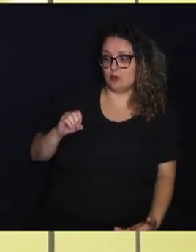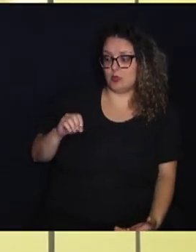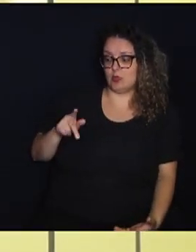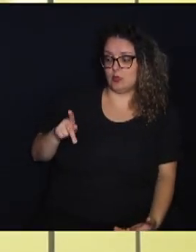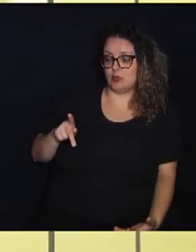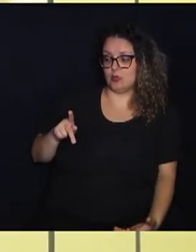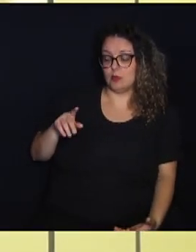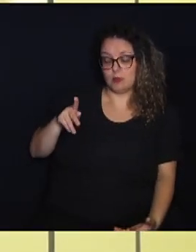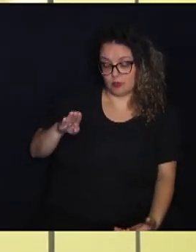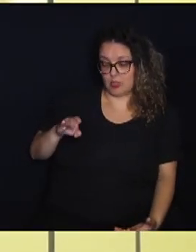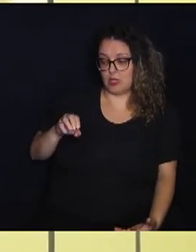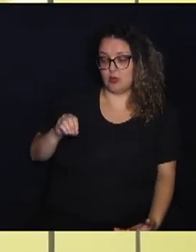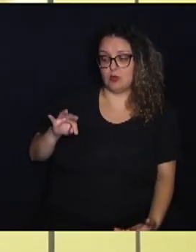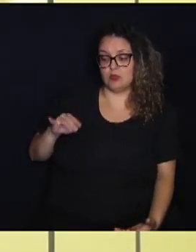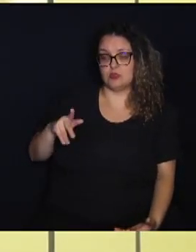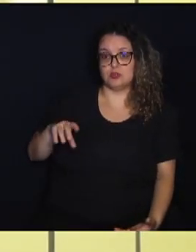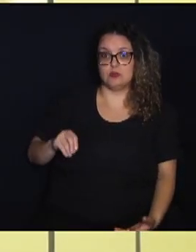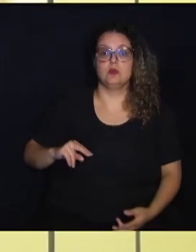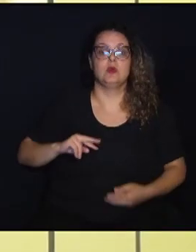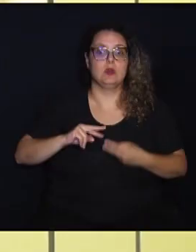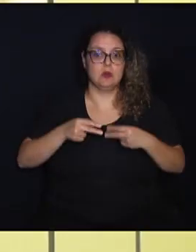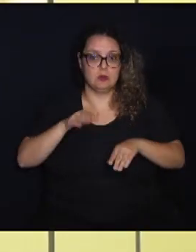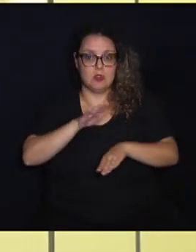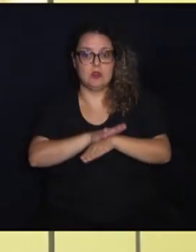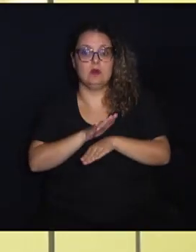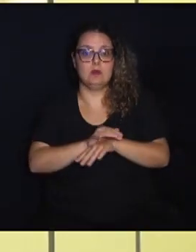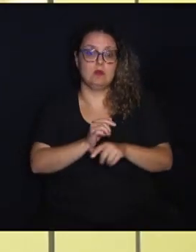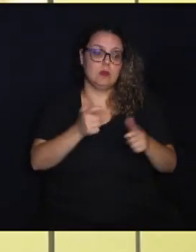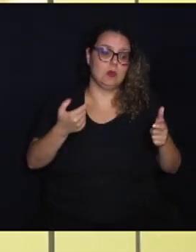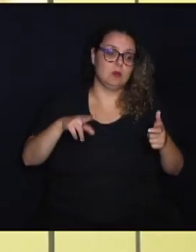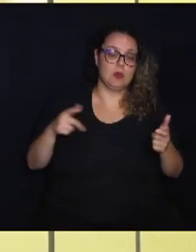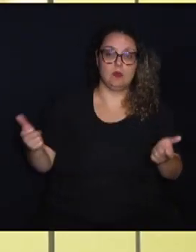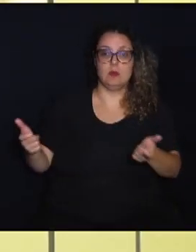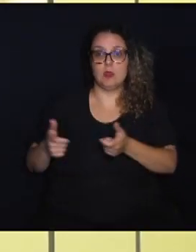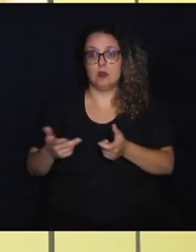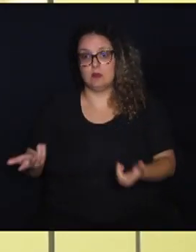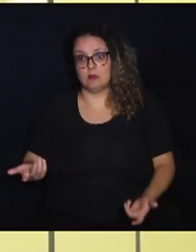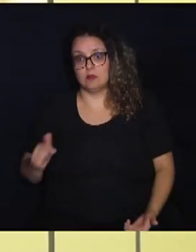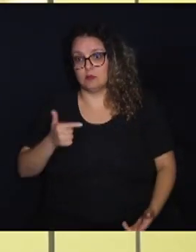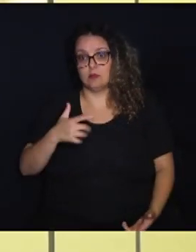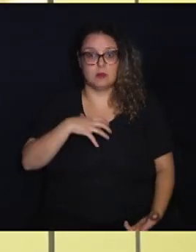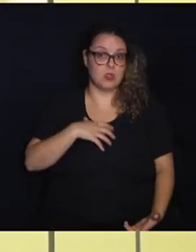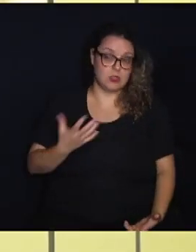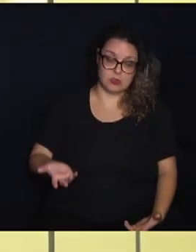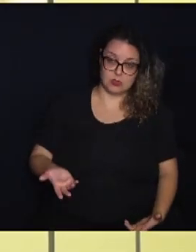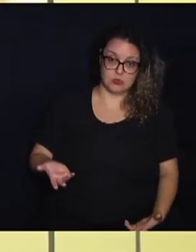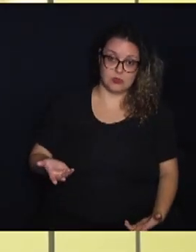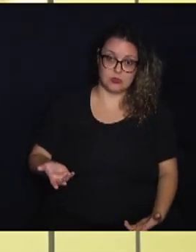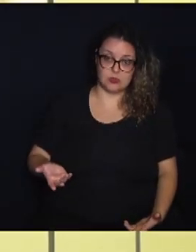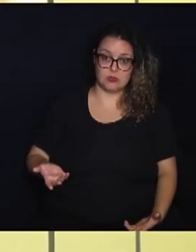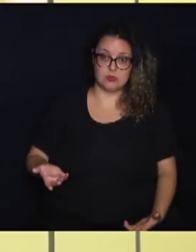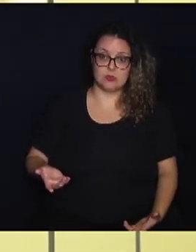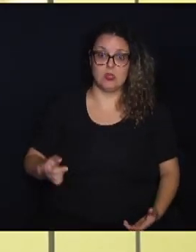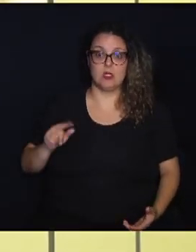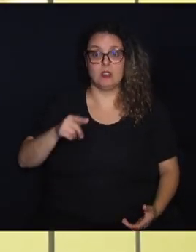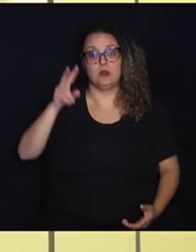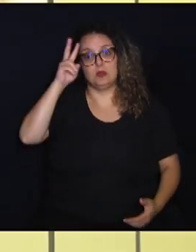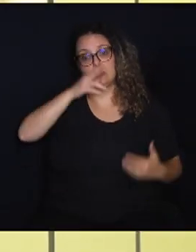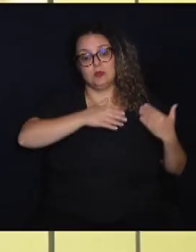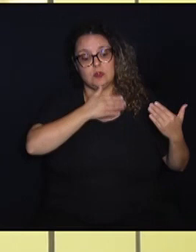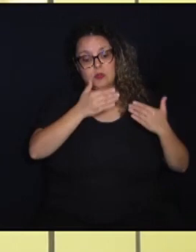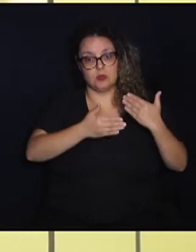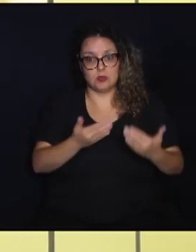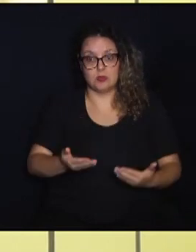a genética, ela contribui sim para mais ou para menos. Não tem jeito. Isso vai da trajetória, isso vai